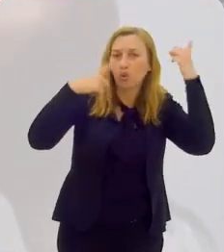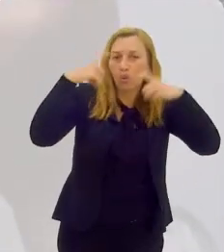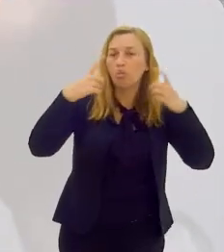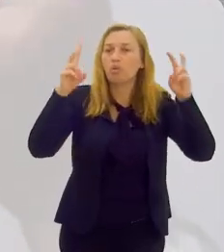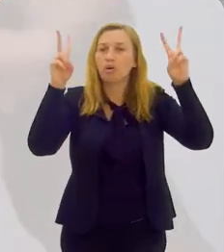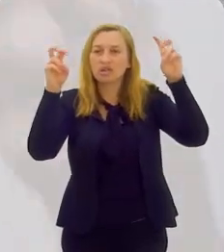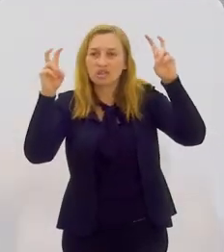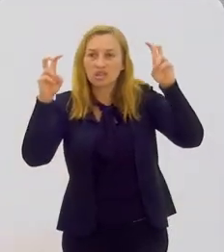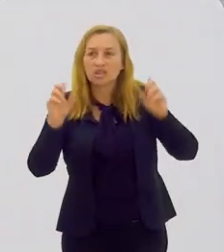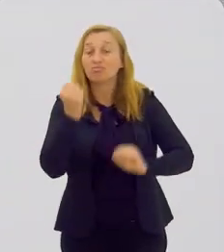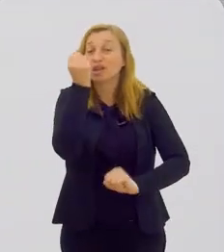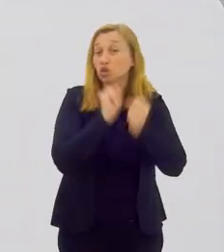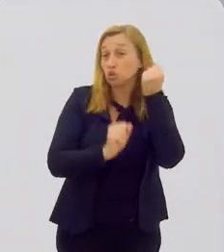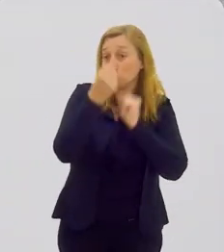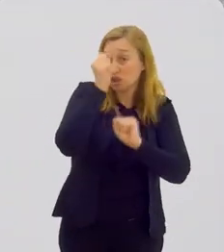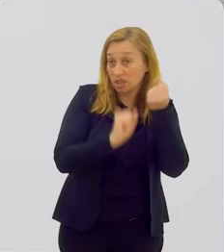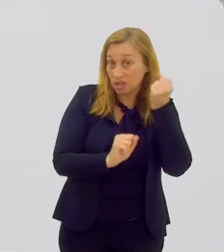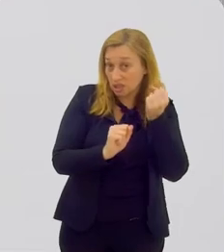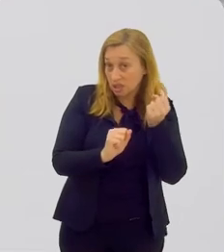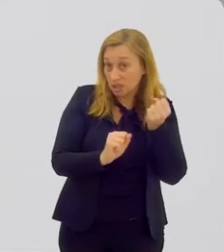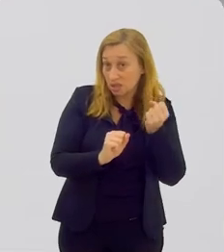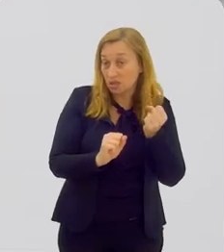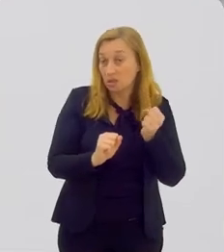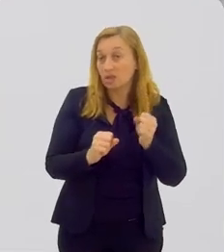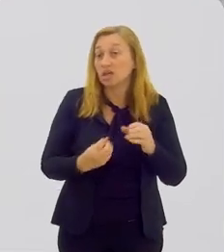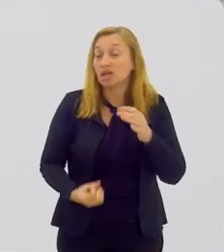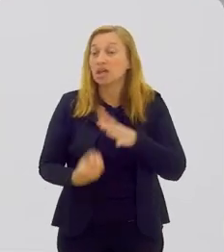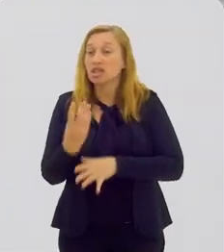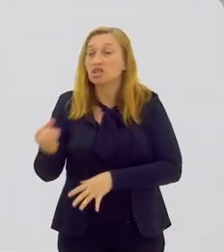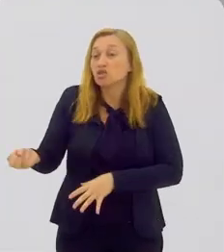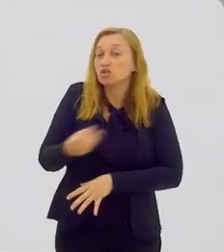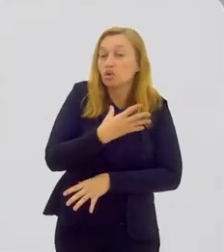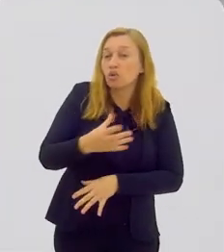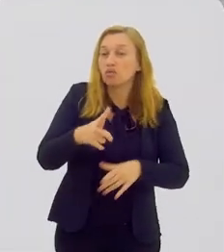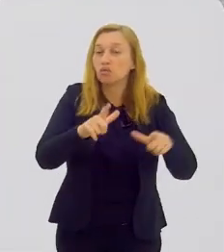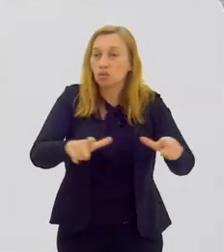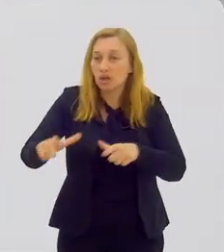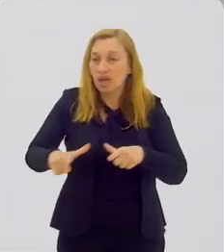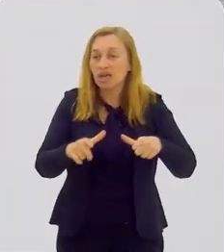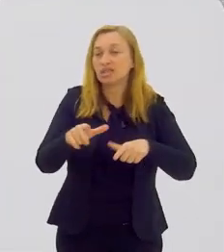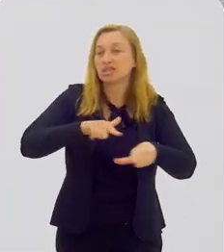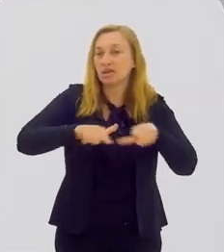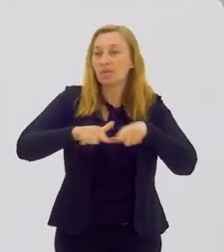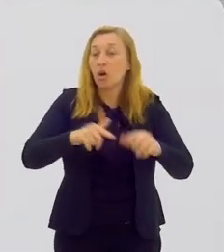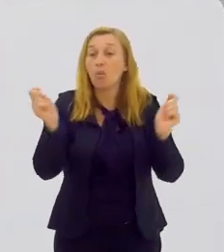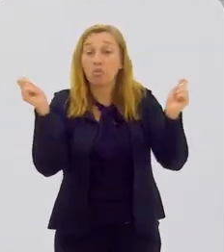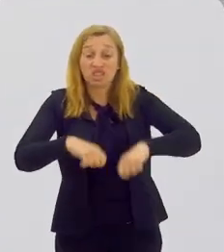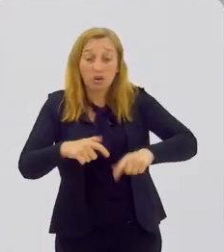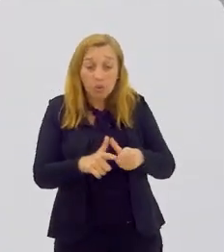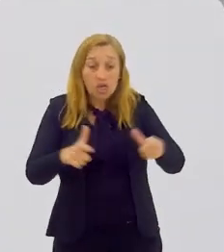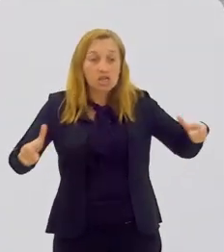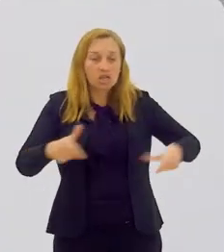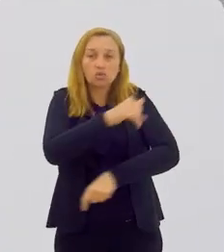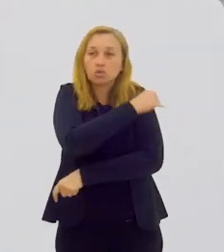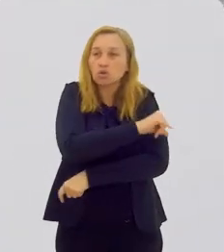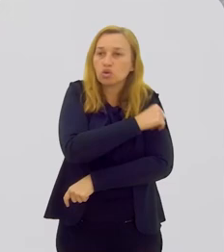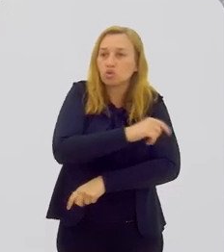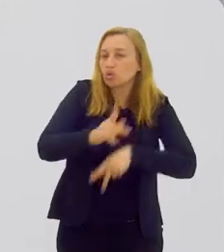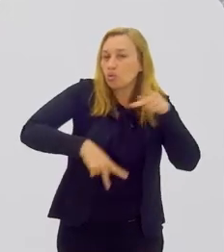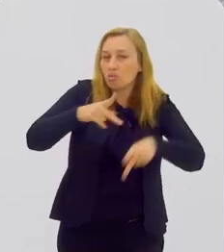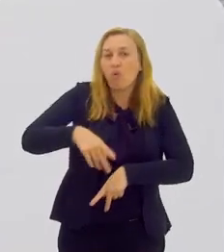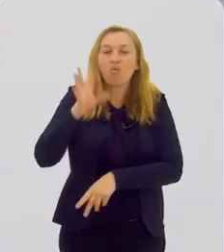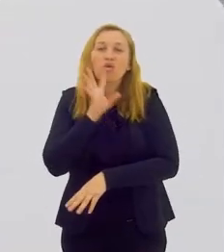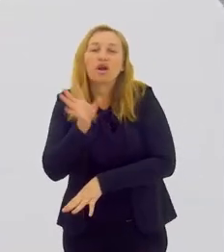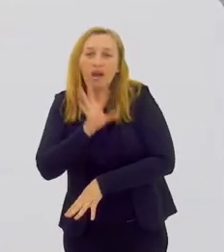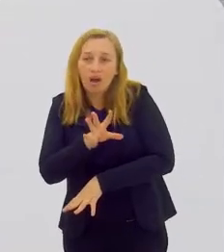preocupo muito com essa questão da industrialização e, consequente, criação de novos postos de trabalho. O Rio tem um potencial imenso,